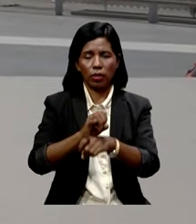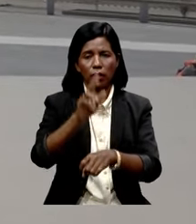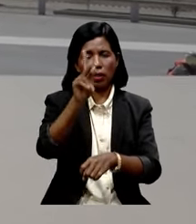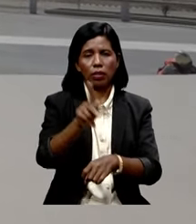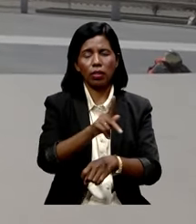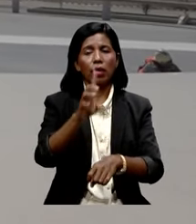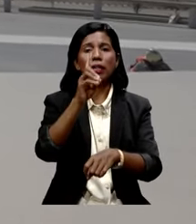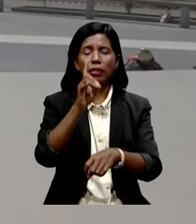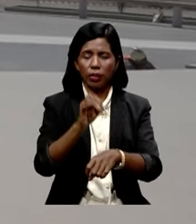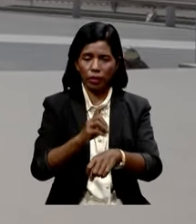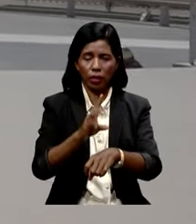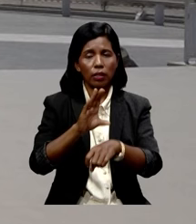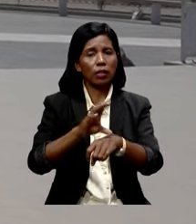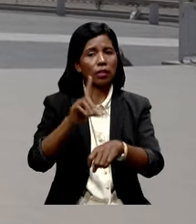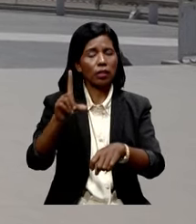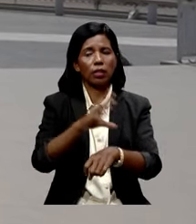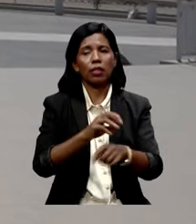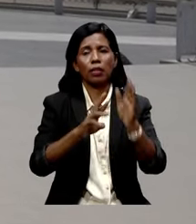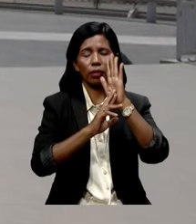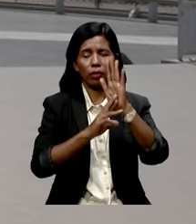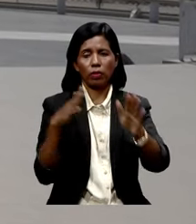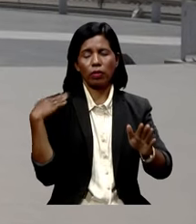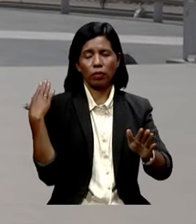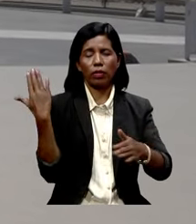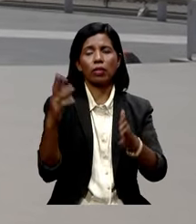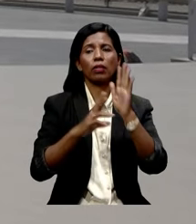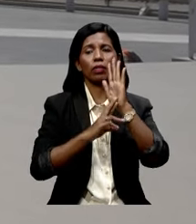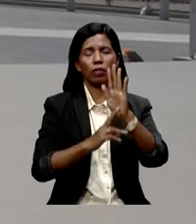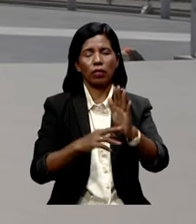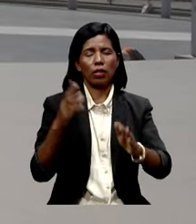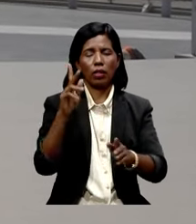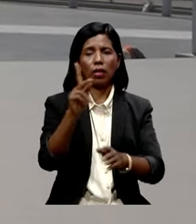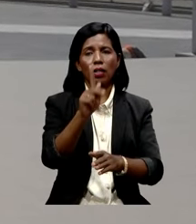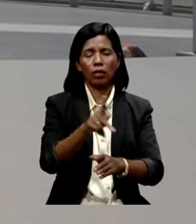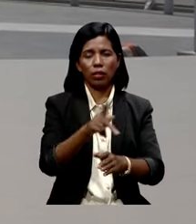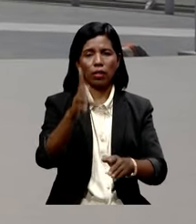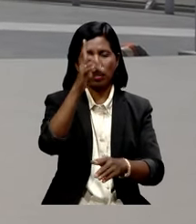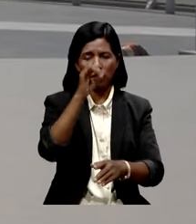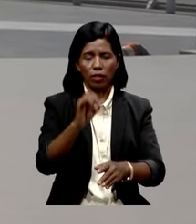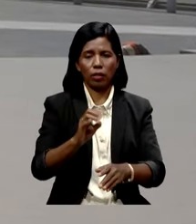dele, no mos se halo surumutu o representante Juventude Católica, husi diocese